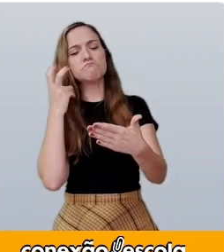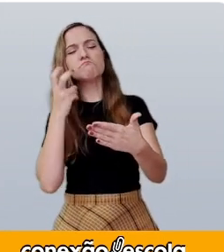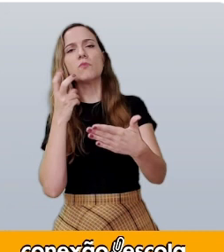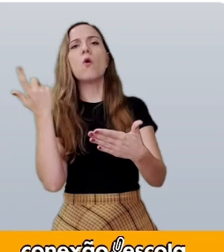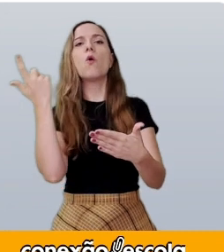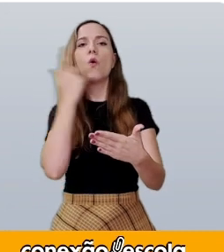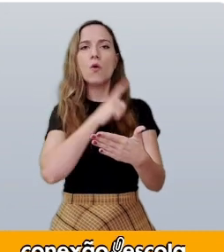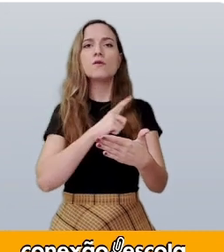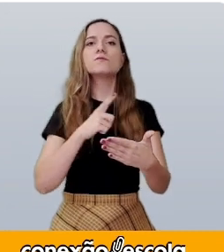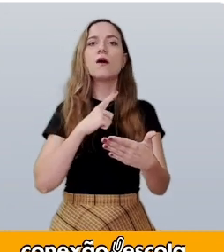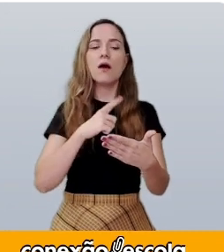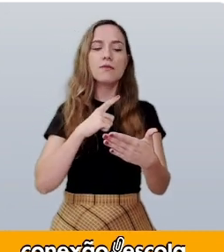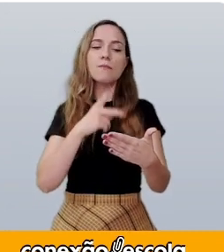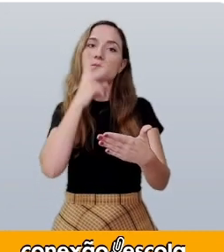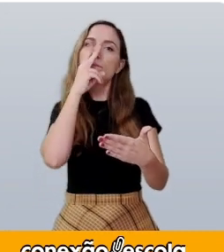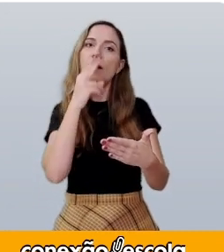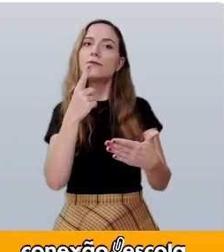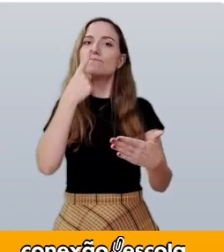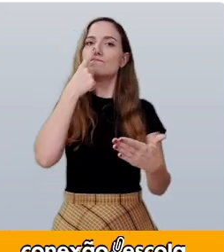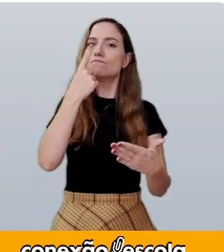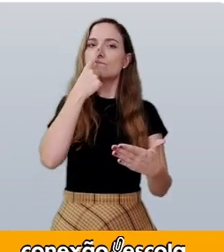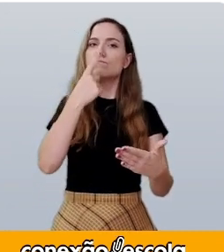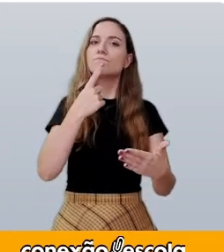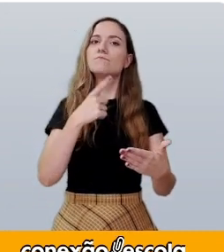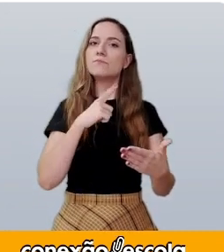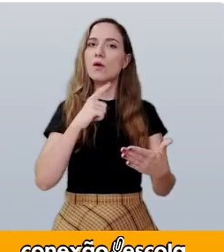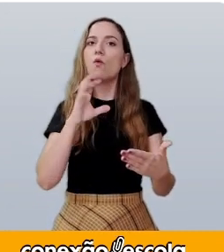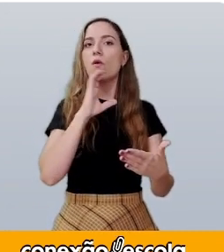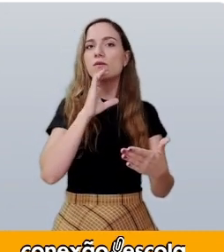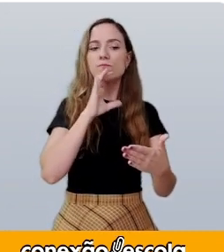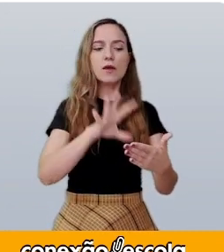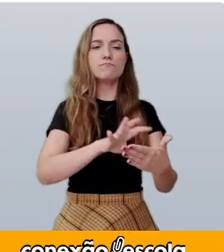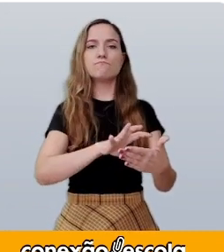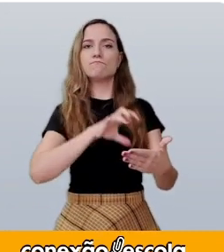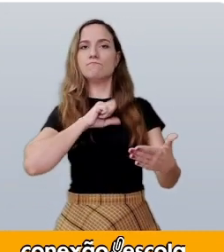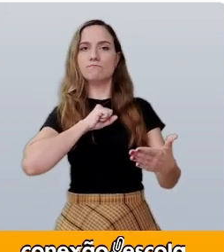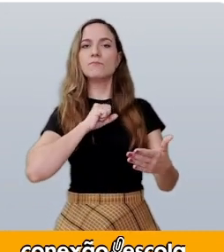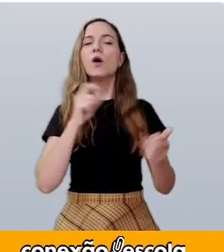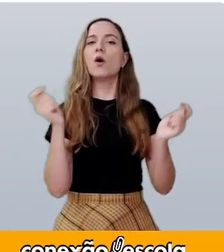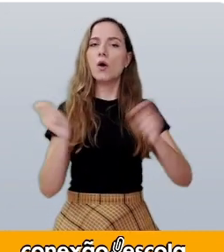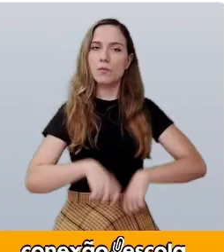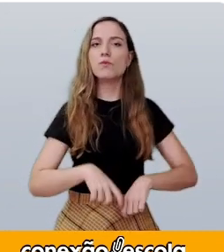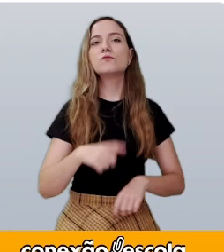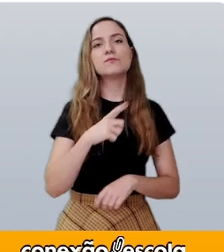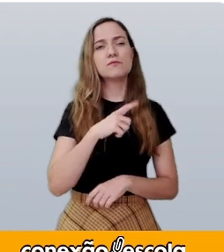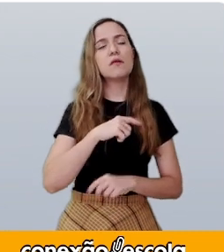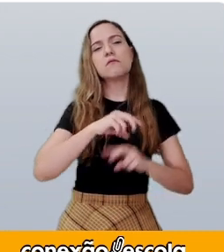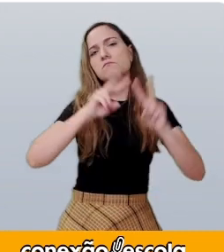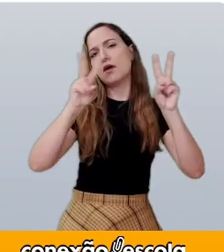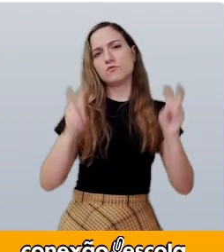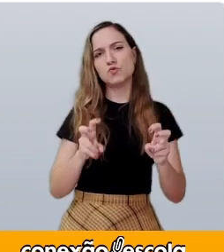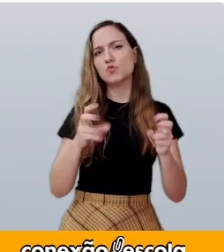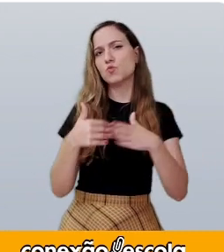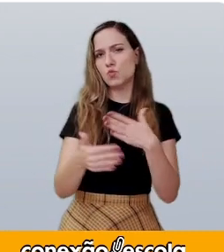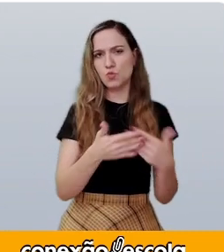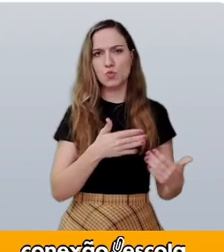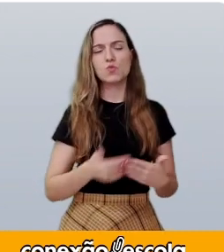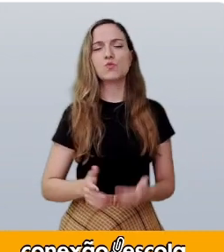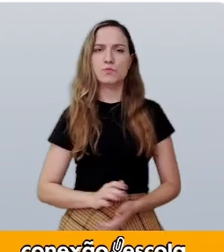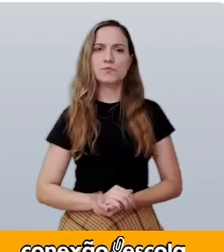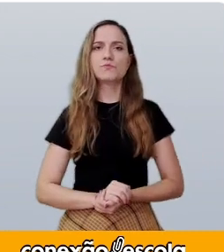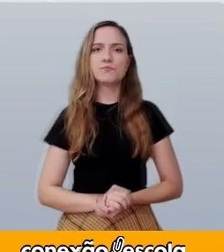espectador, se interaja com o conhecimento do entrevistado sobre um determinado